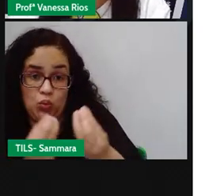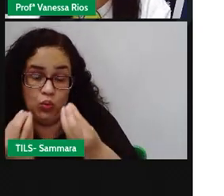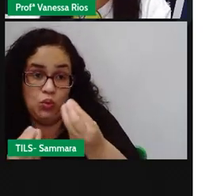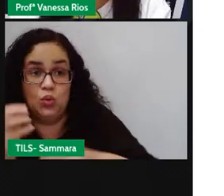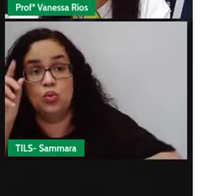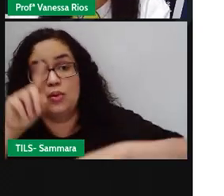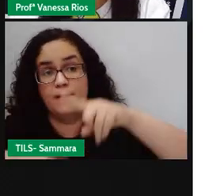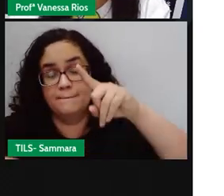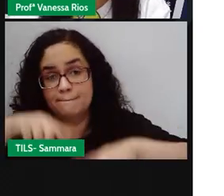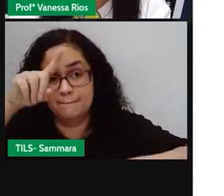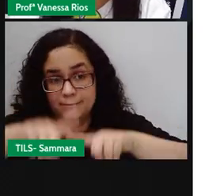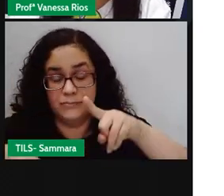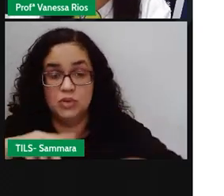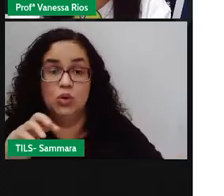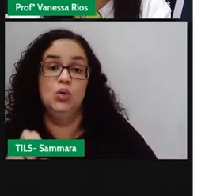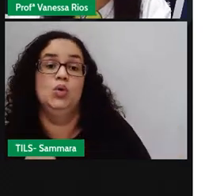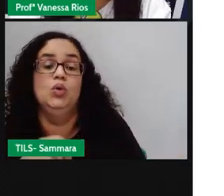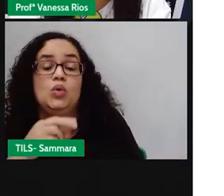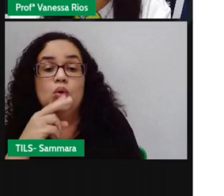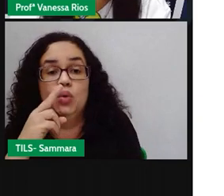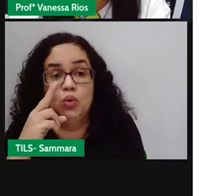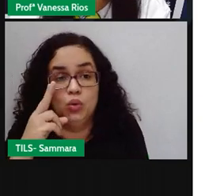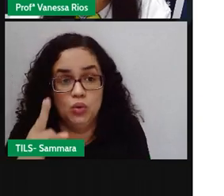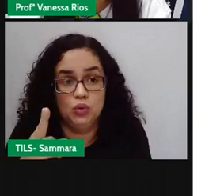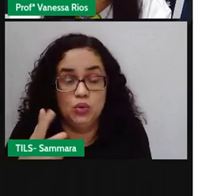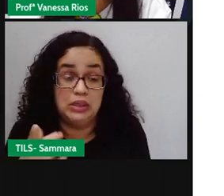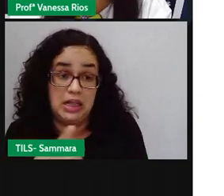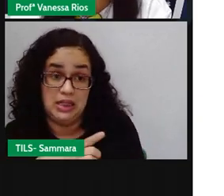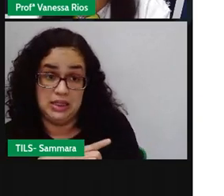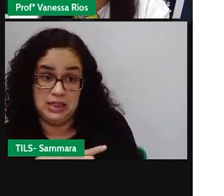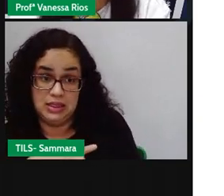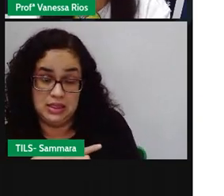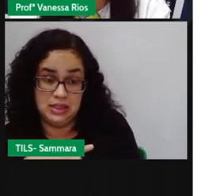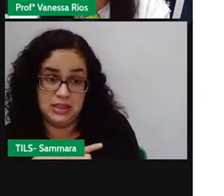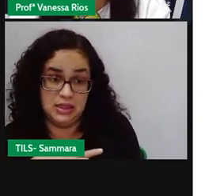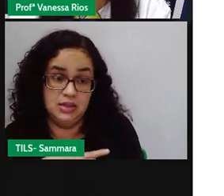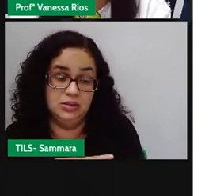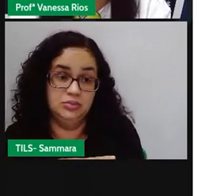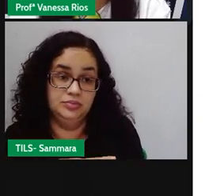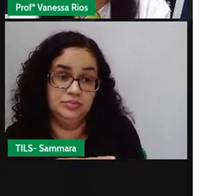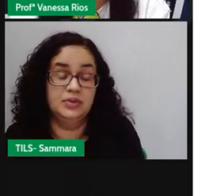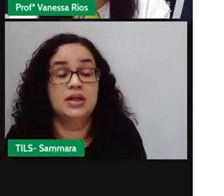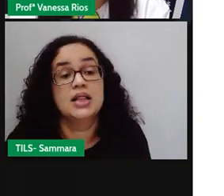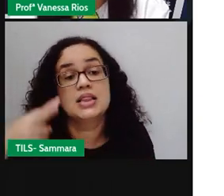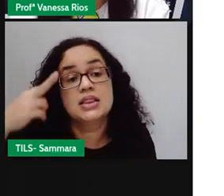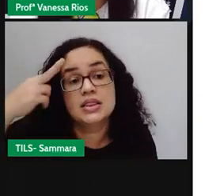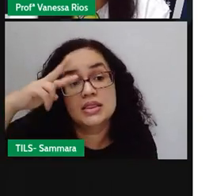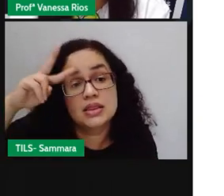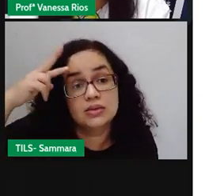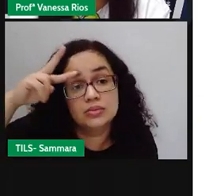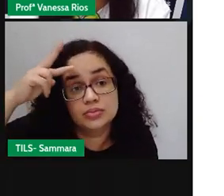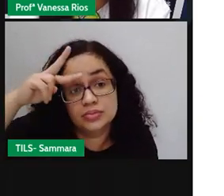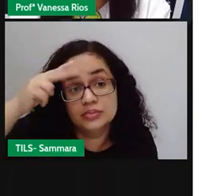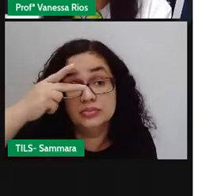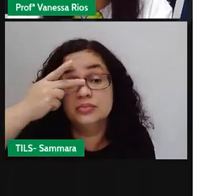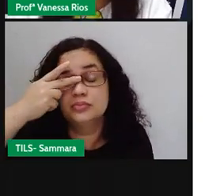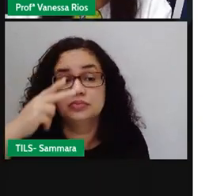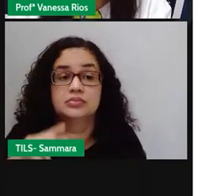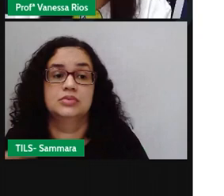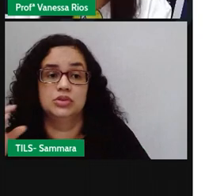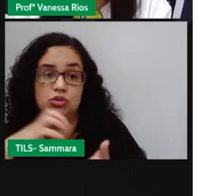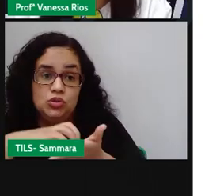dos materiais ou das partes que constroem essa fachada, lembrando aí de